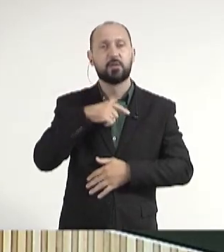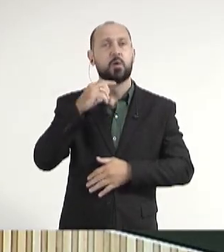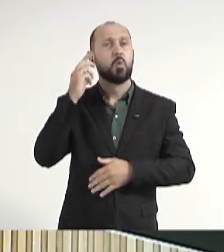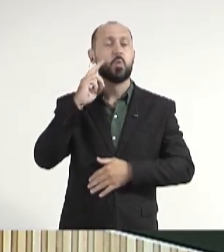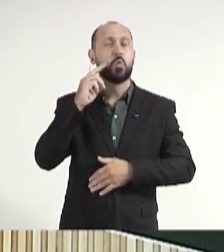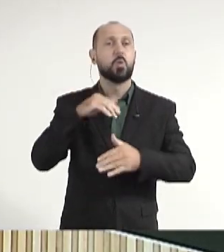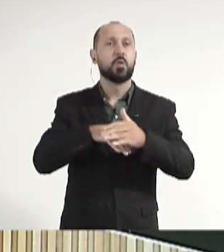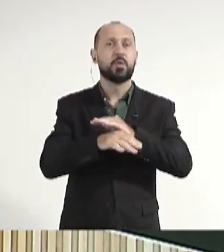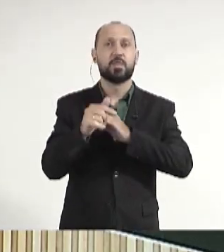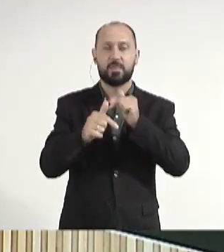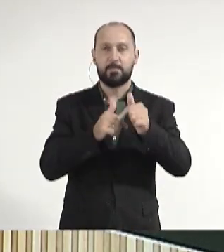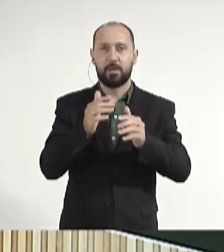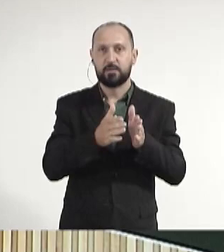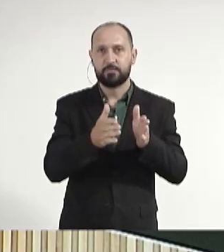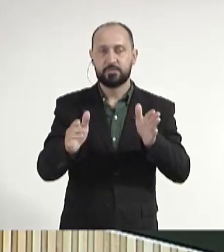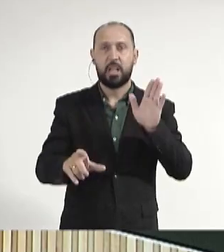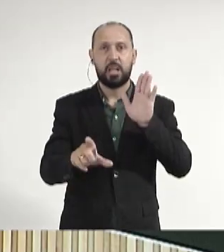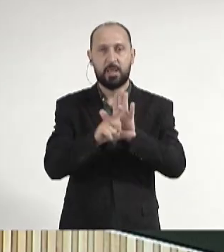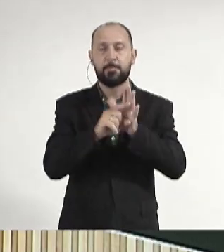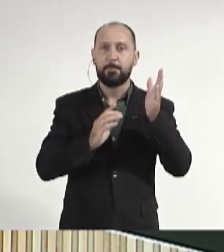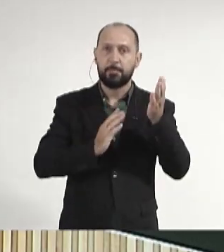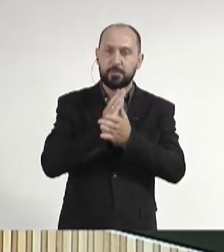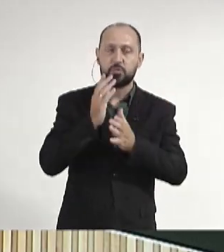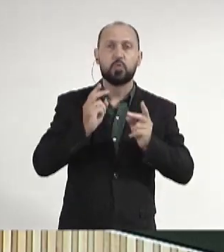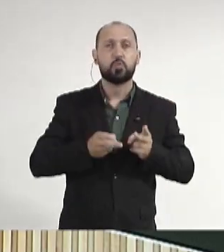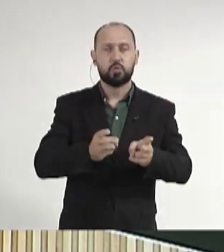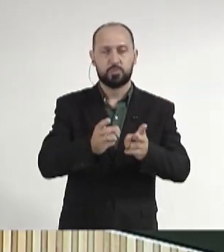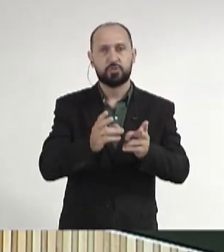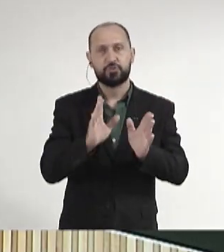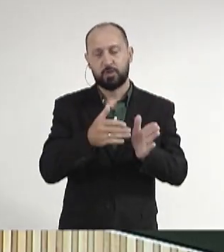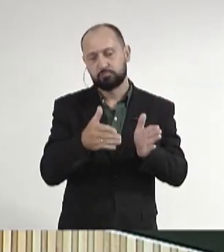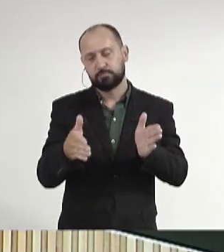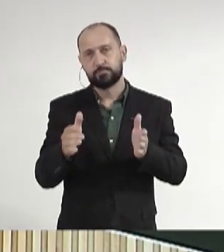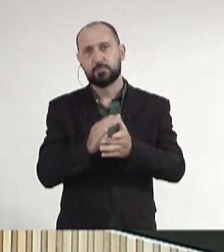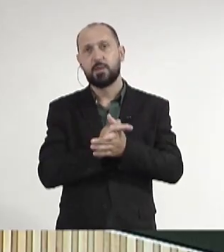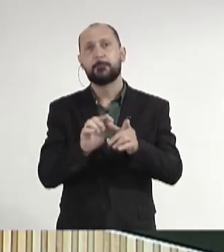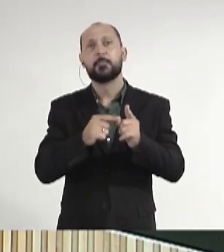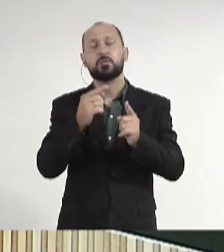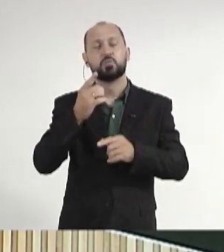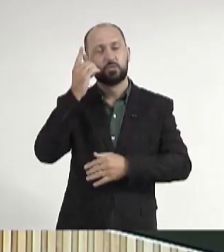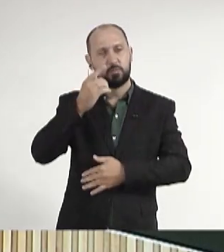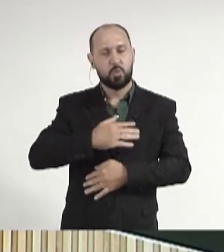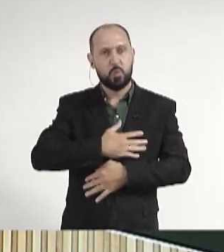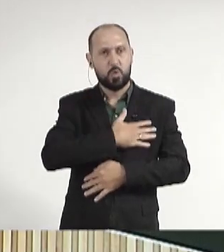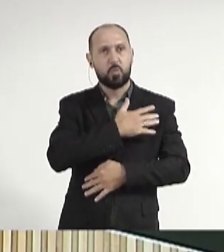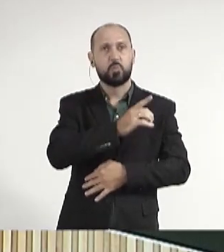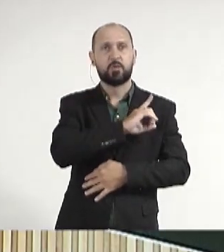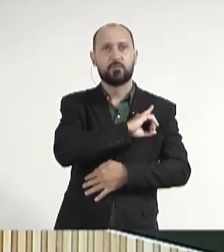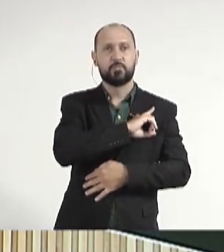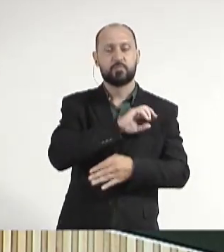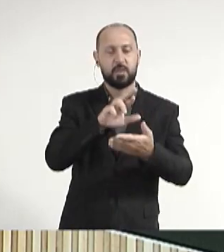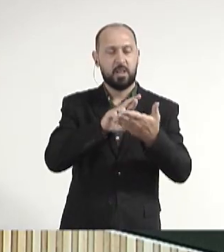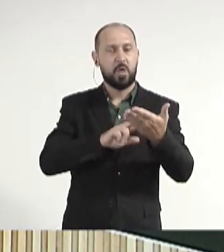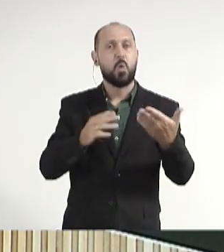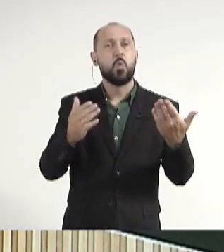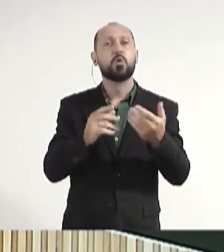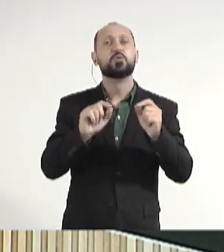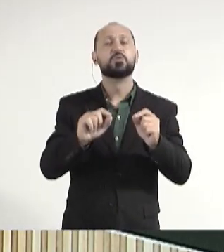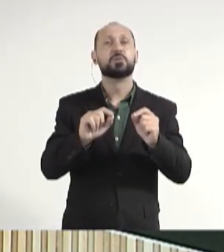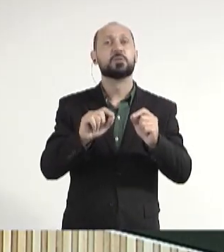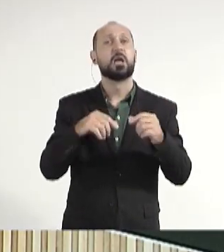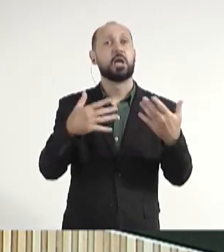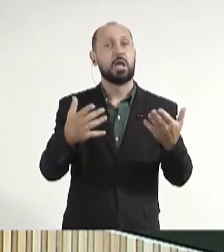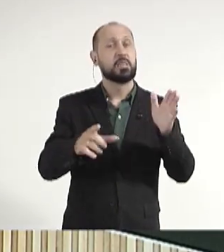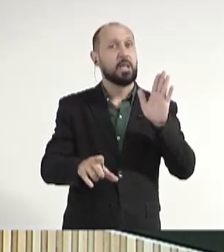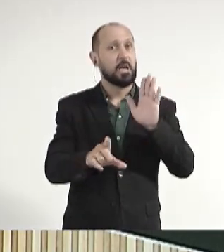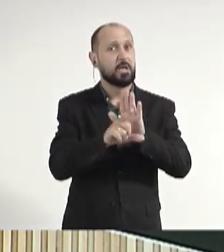costumam atuar dessa maneira. A lei foi aprovada, foi sancionada, está valendo, mas o deputado Coronel Davi relatou na sessão de hoje que,